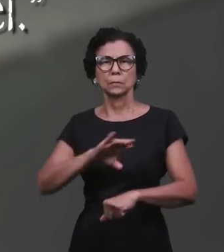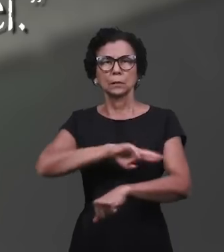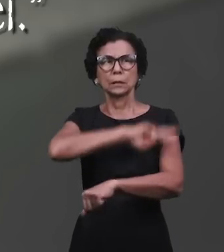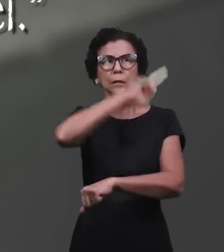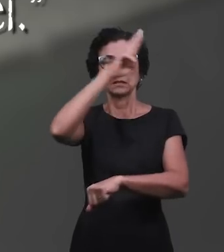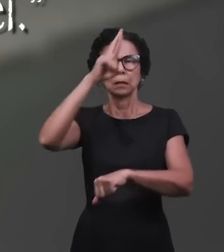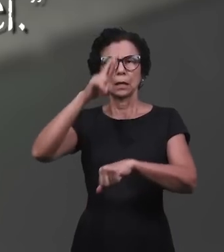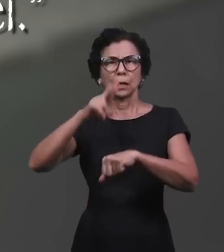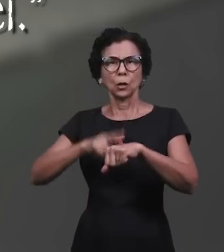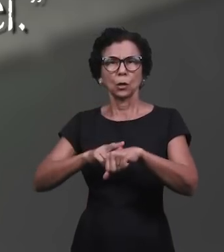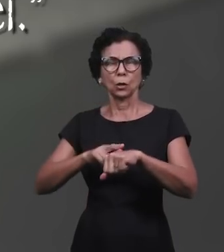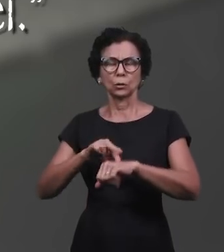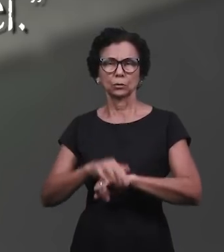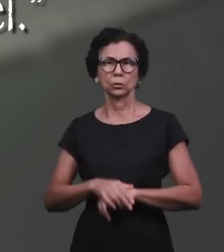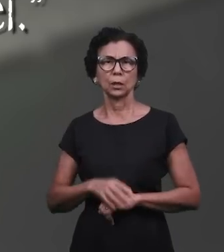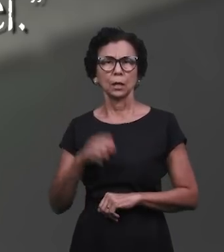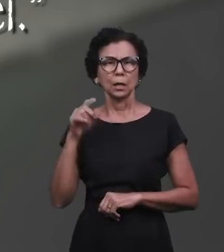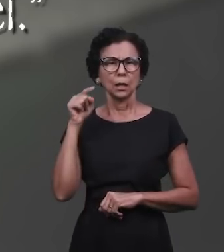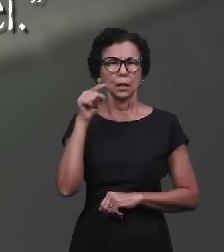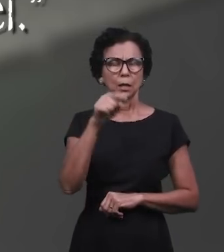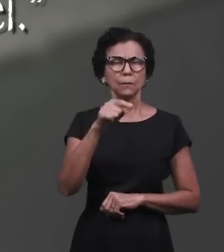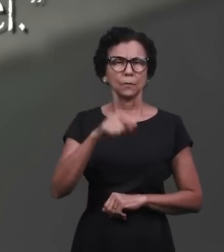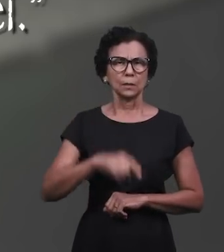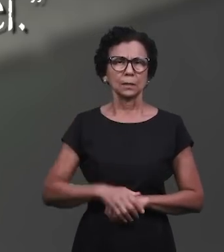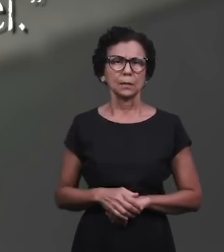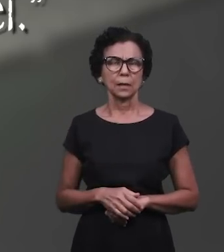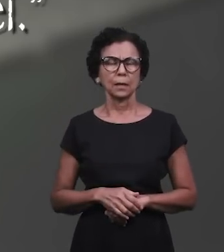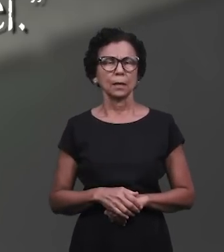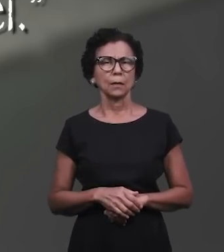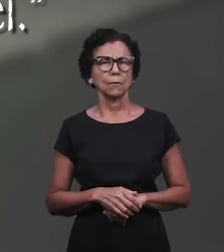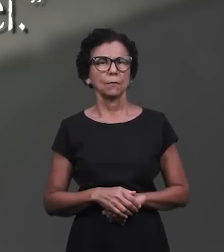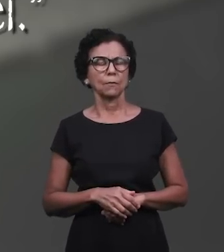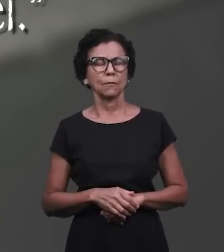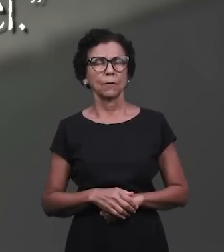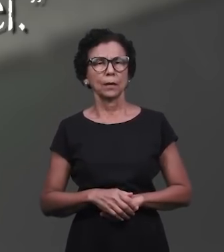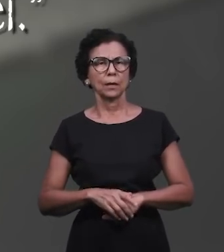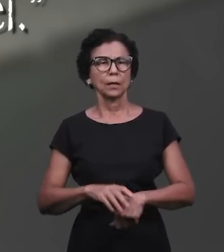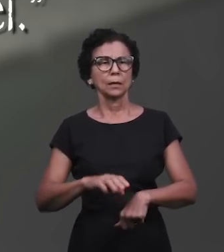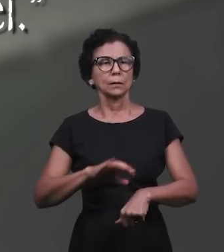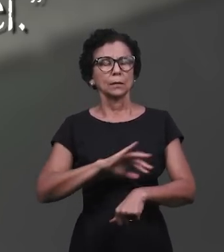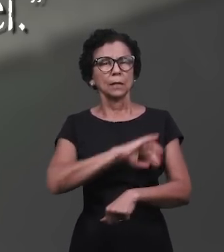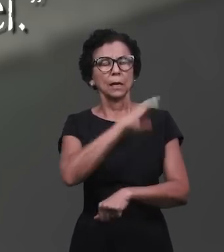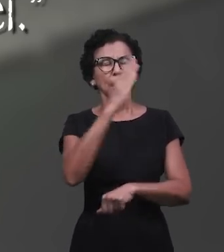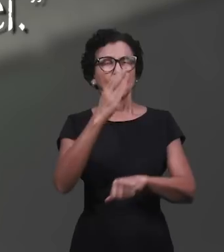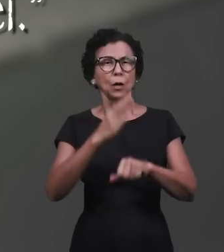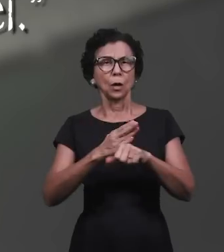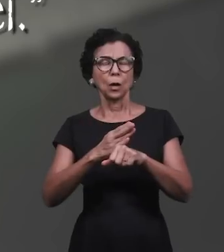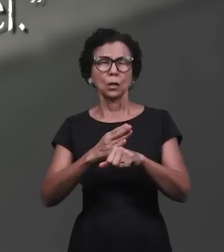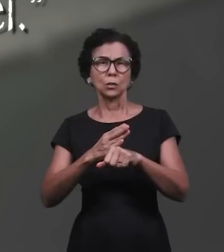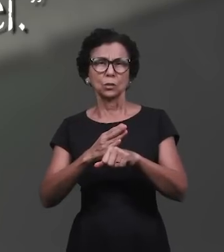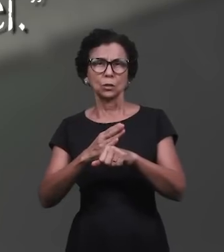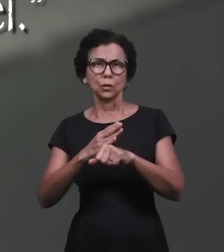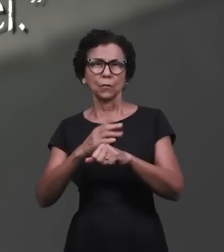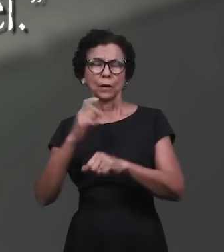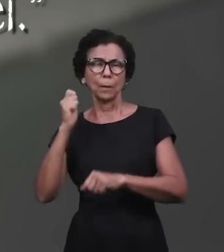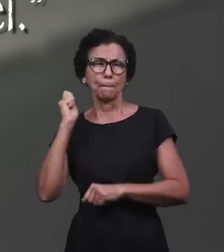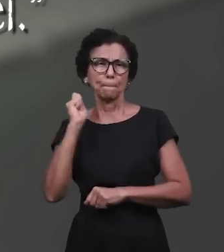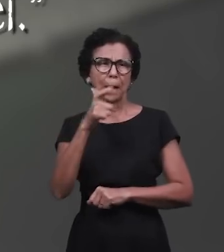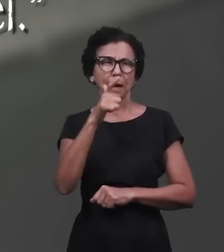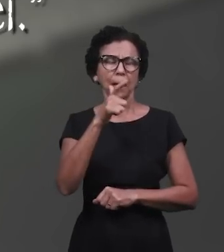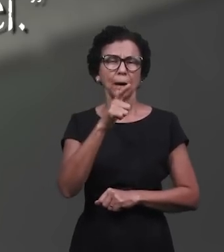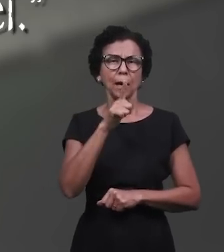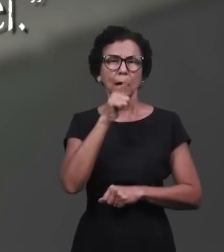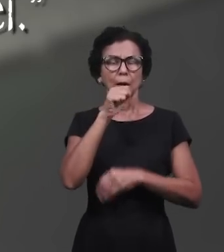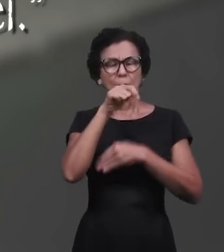E tu ferirás a rocha, e dela sairão águas, e o povo beberá. E Moisés assim o